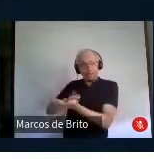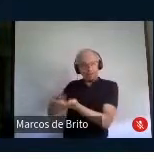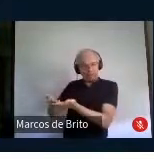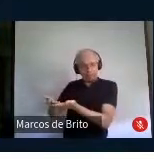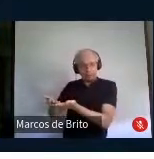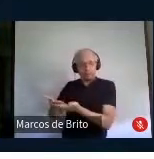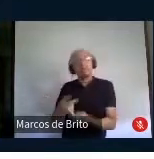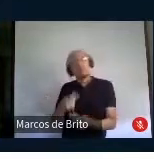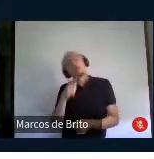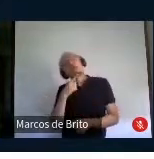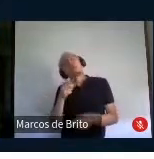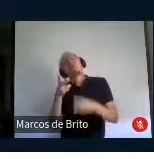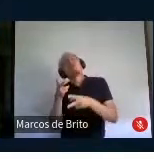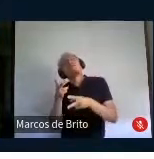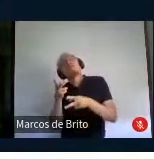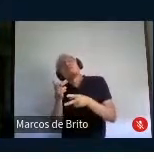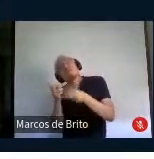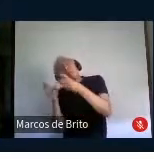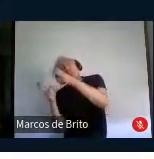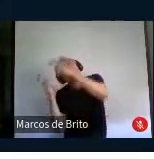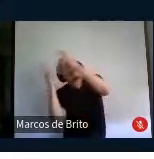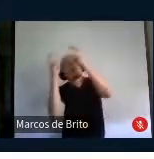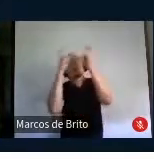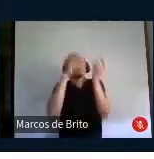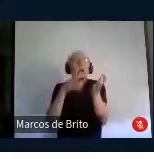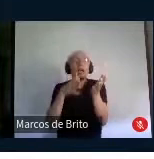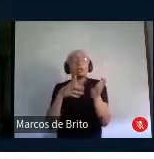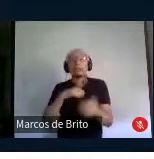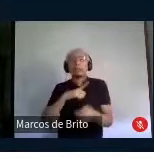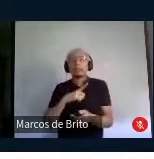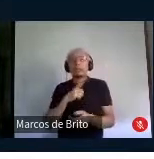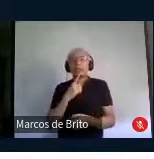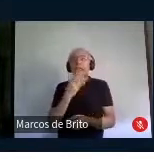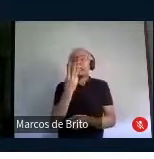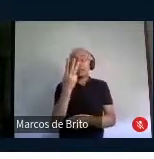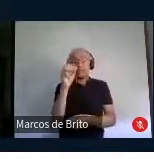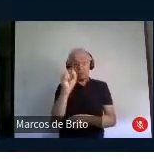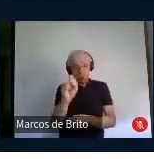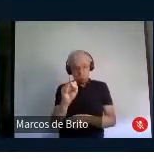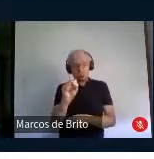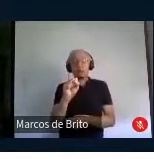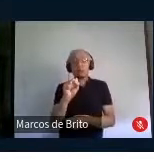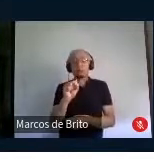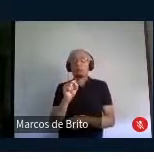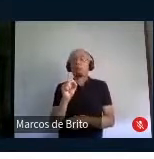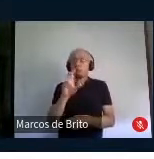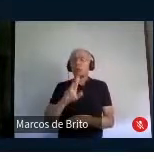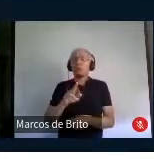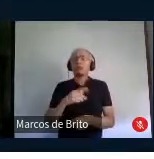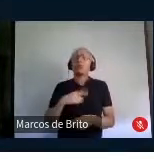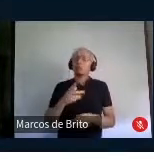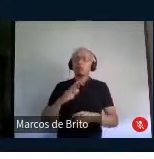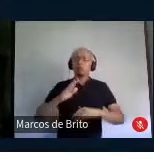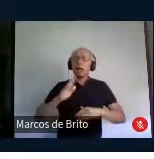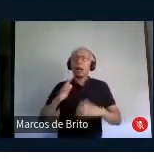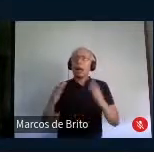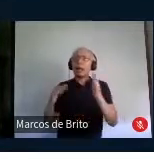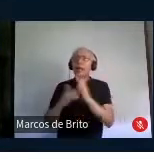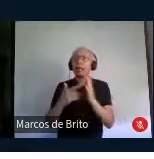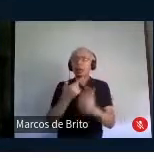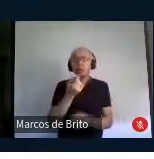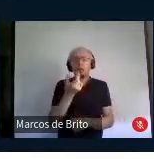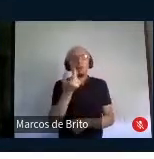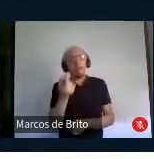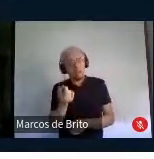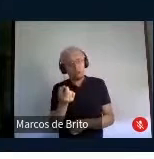centros no Brasil e nós encontramos 38 centros em funcionamento até o ano de 2020,